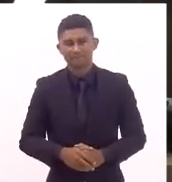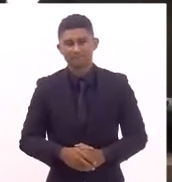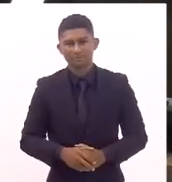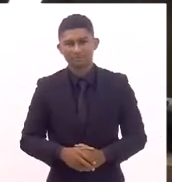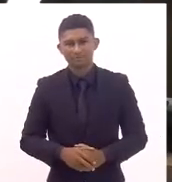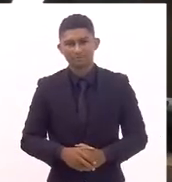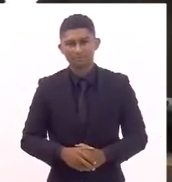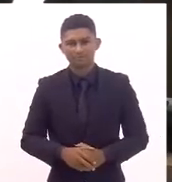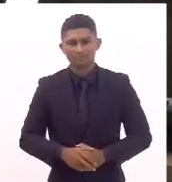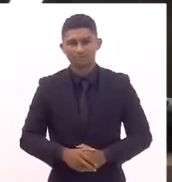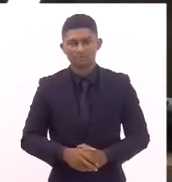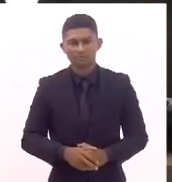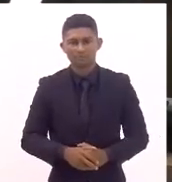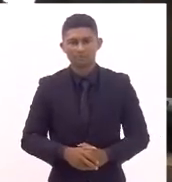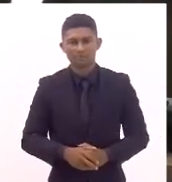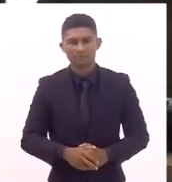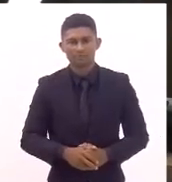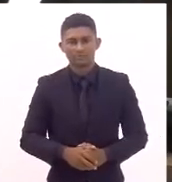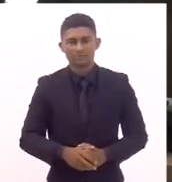e